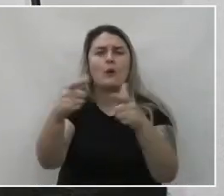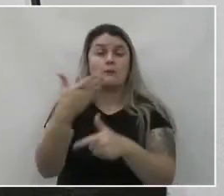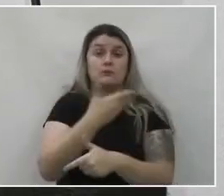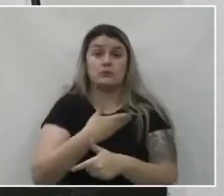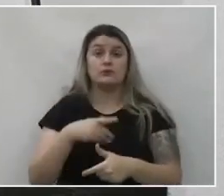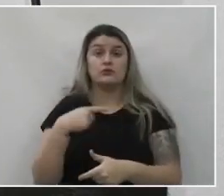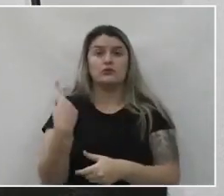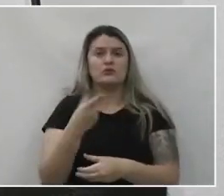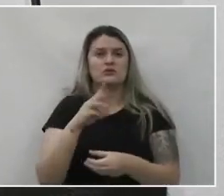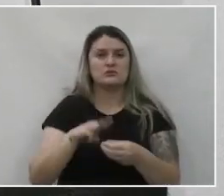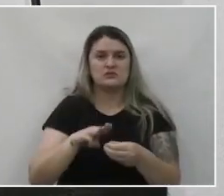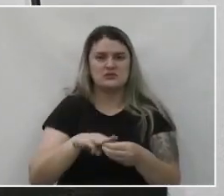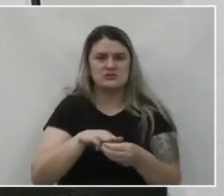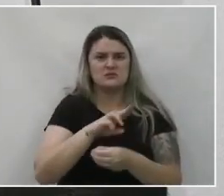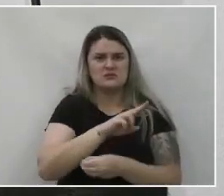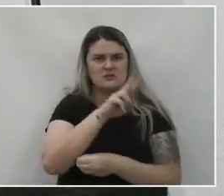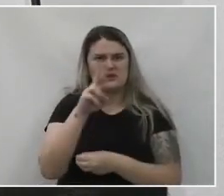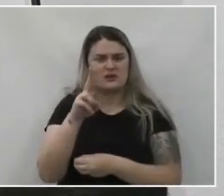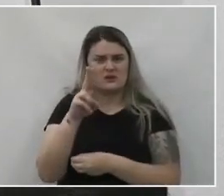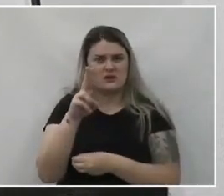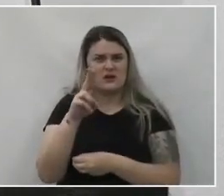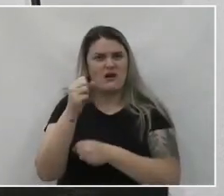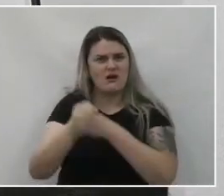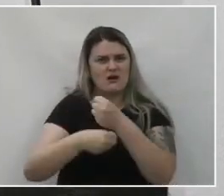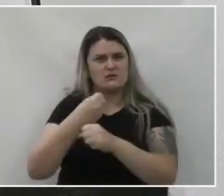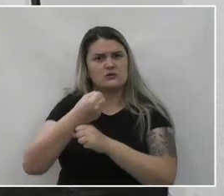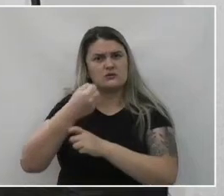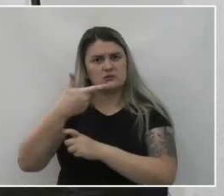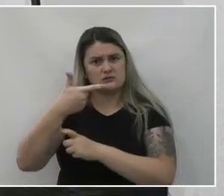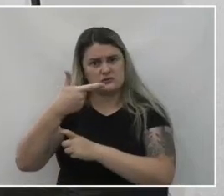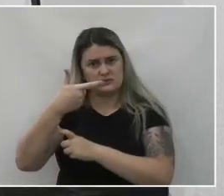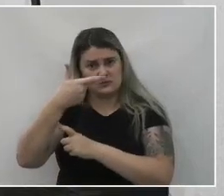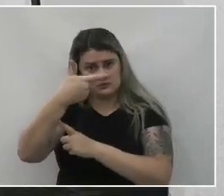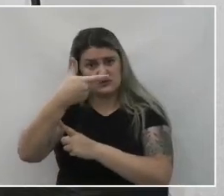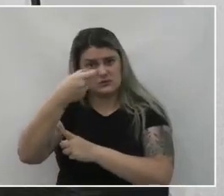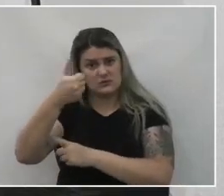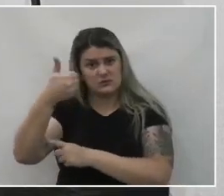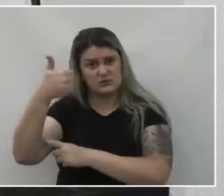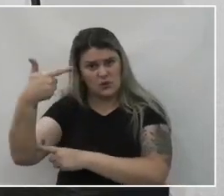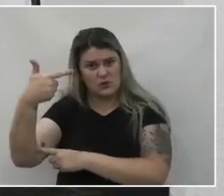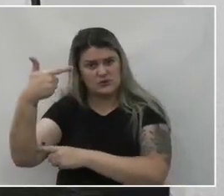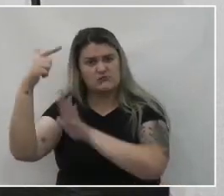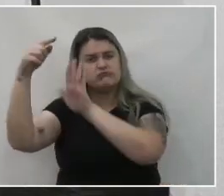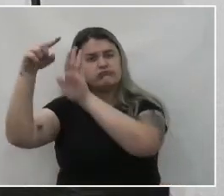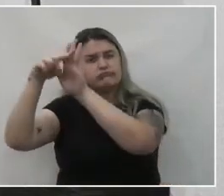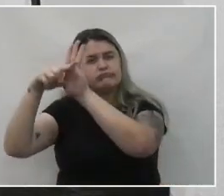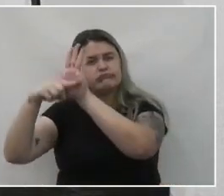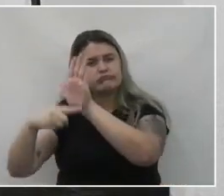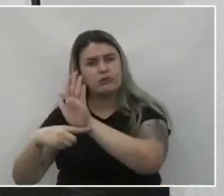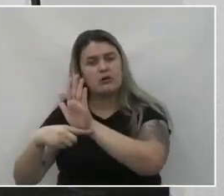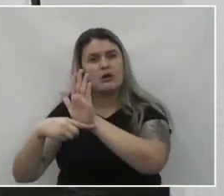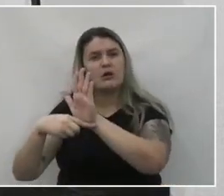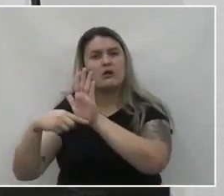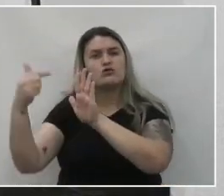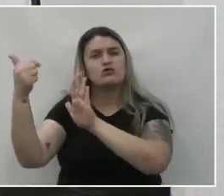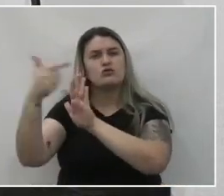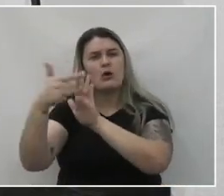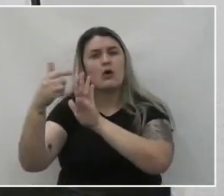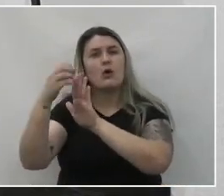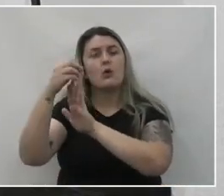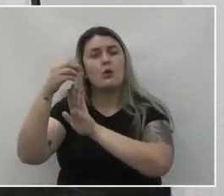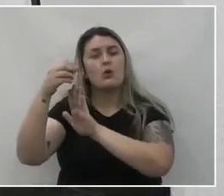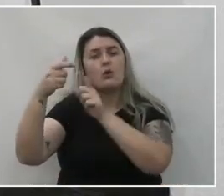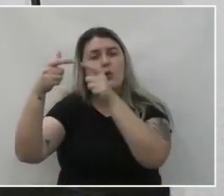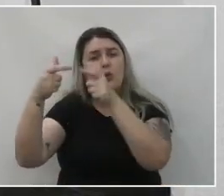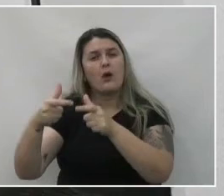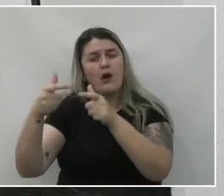União da Vitória ficou em 2012 em 4º lugar no ranking paranaense de cidades mais perigosas para a mulher, segundo dados do Mapa da